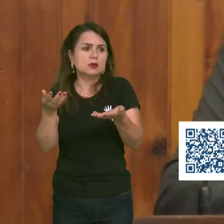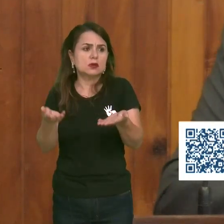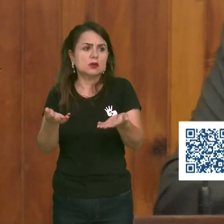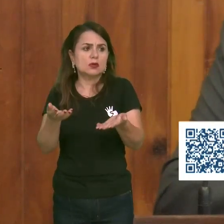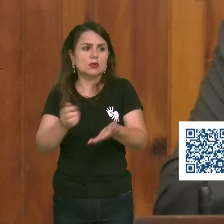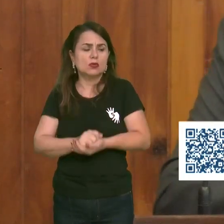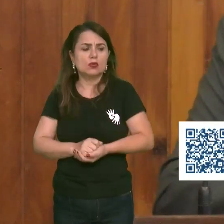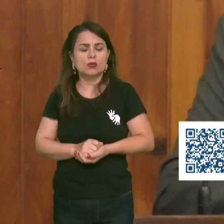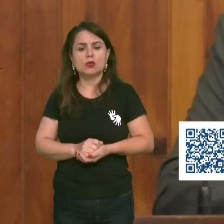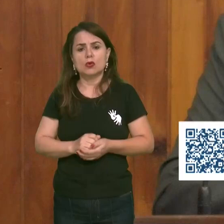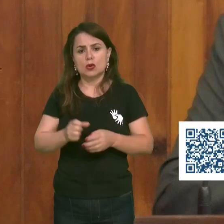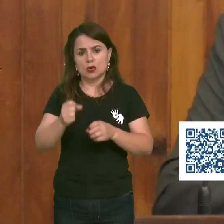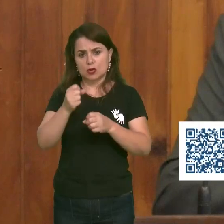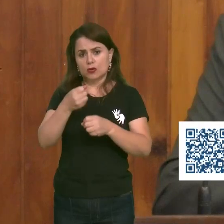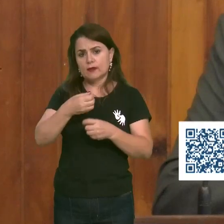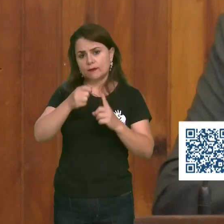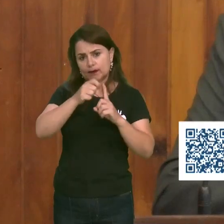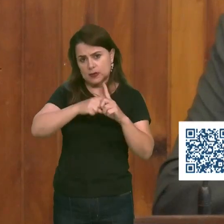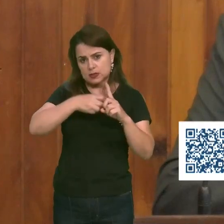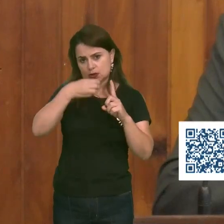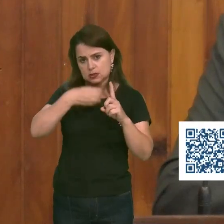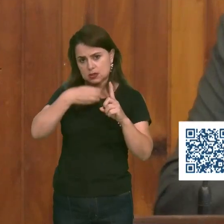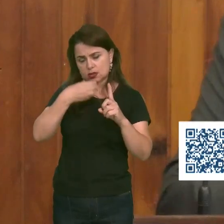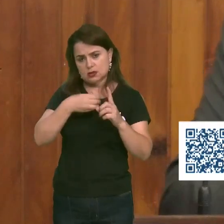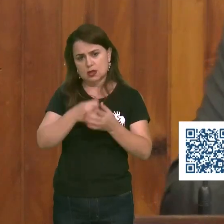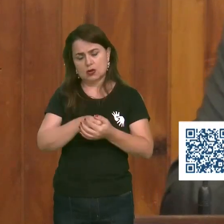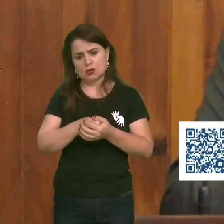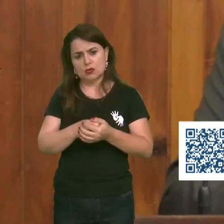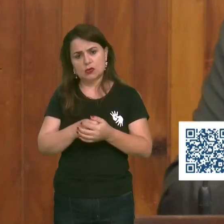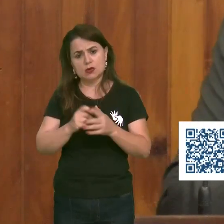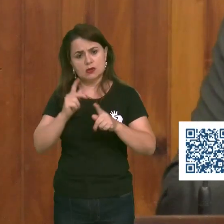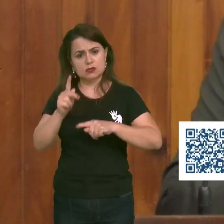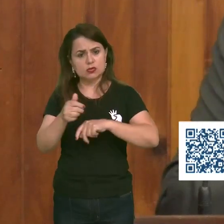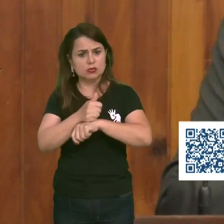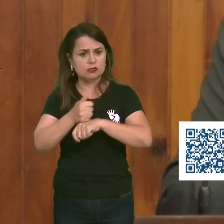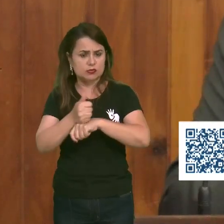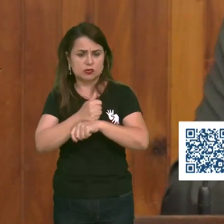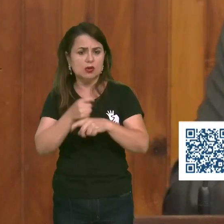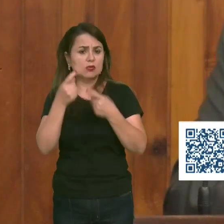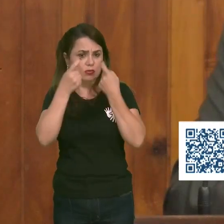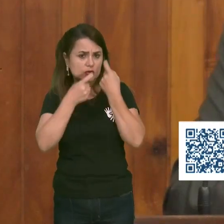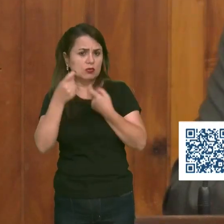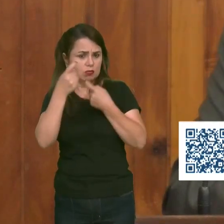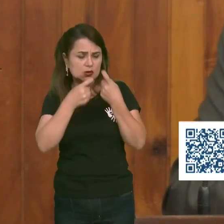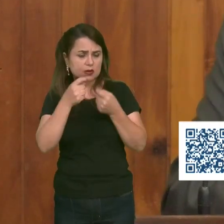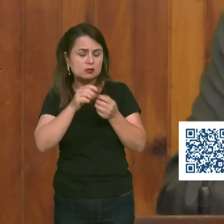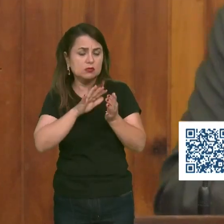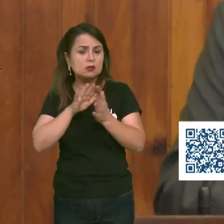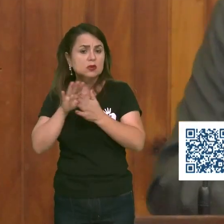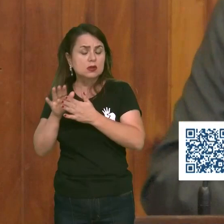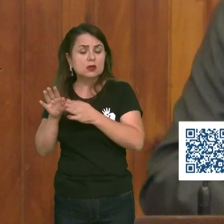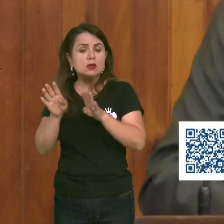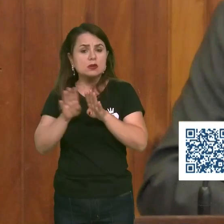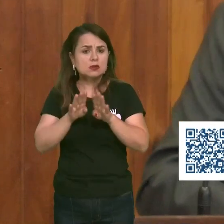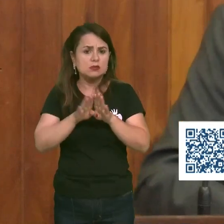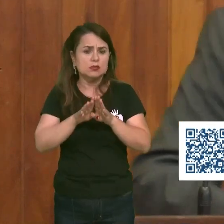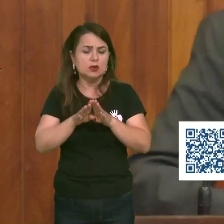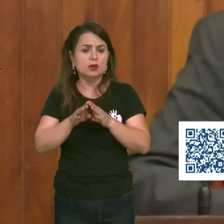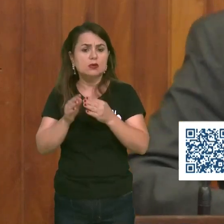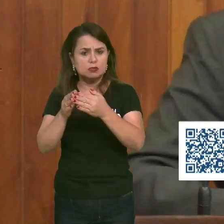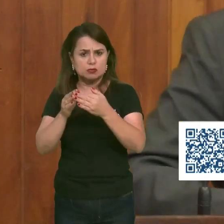final de ano com os funcionários do SAMU então fica aí o pedido para que o secretário da saúde Doutor